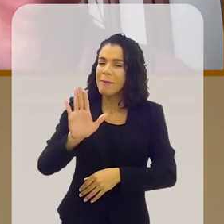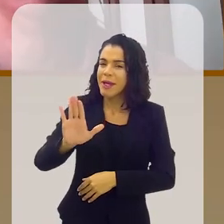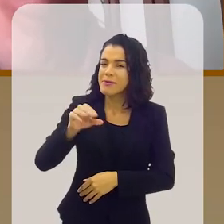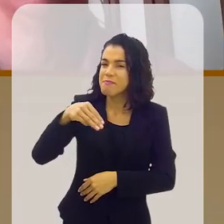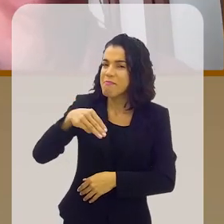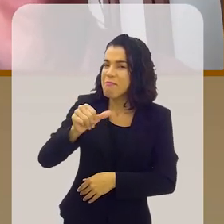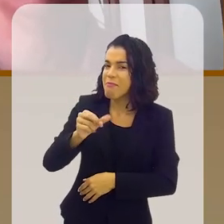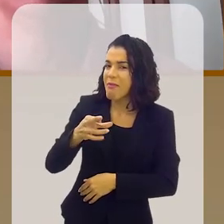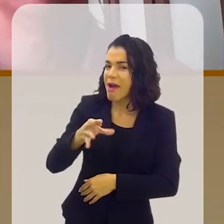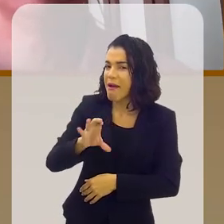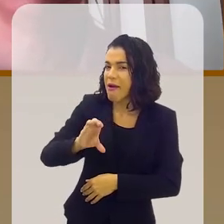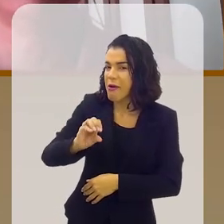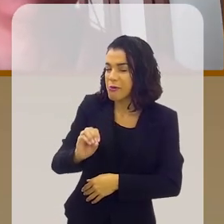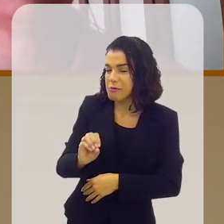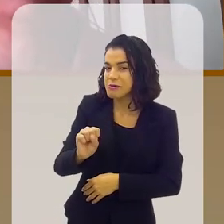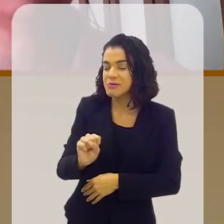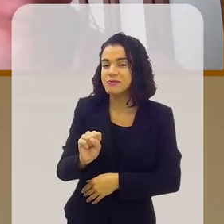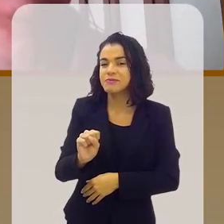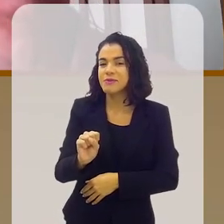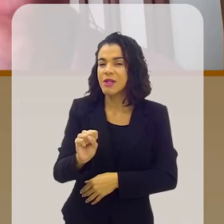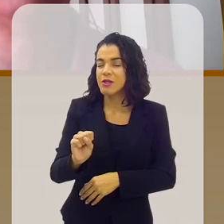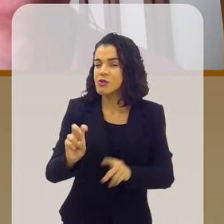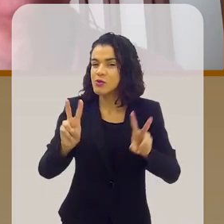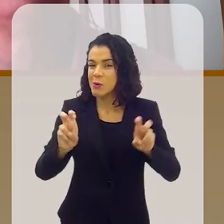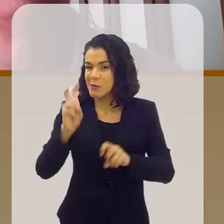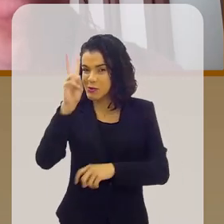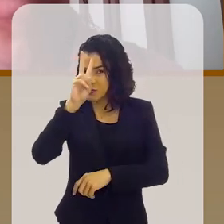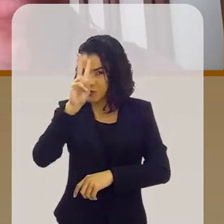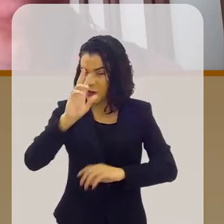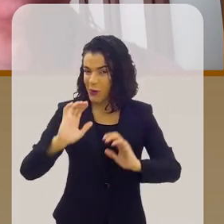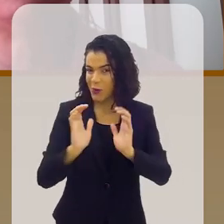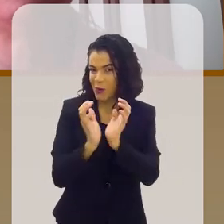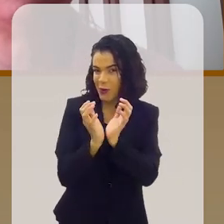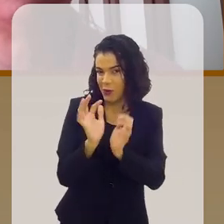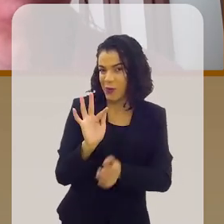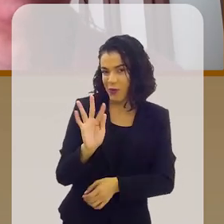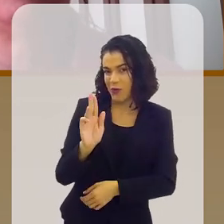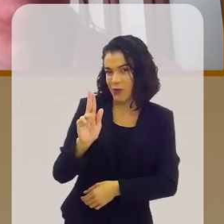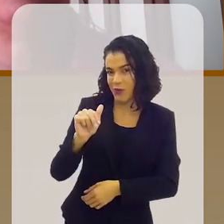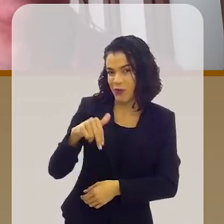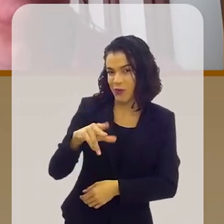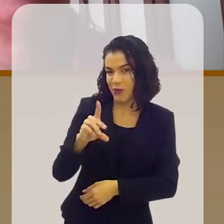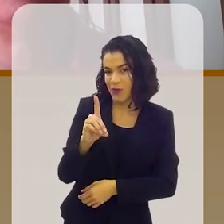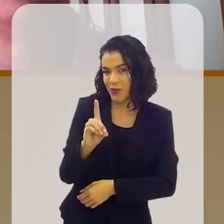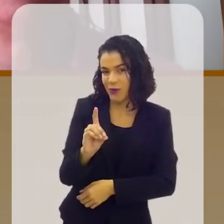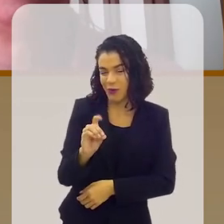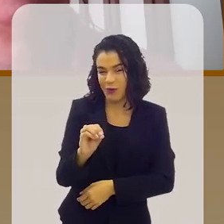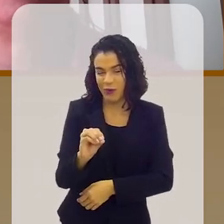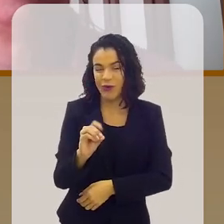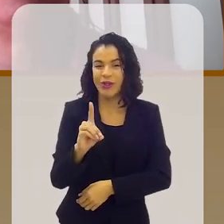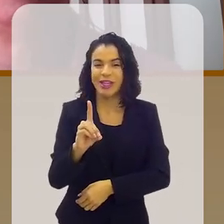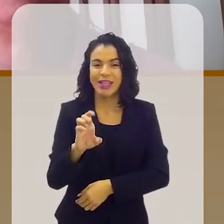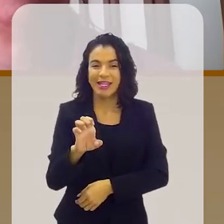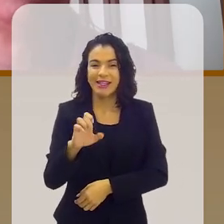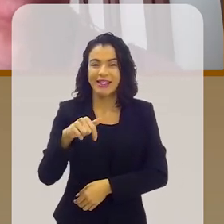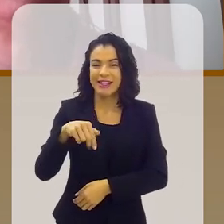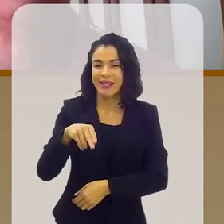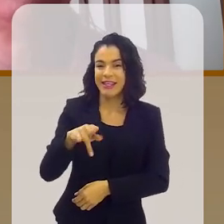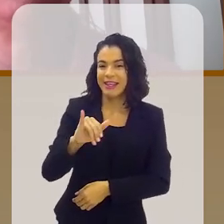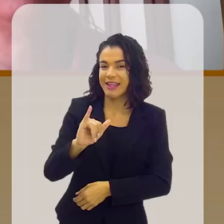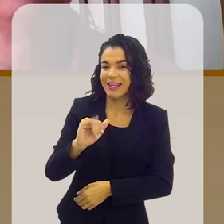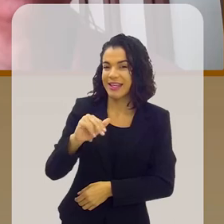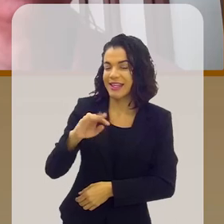E Marcos, falando sobre a história, né, do Fundo de Quintal, que você conta muito detalhadamente